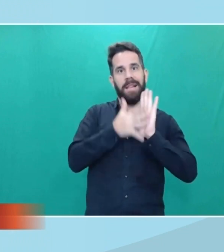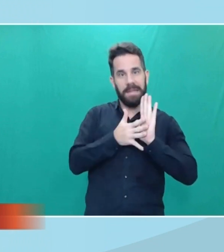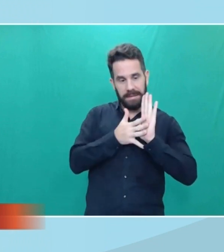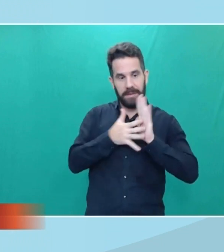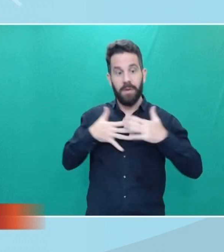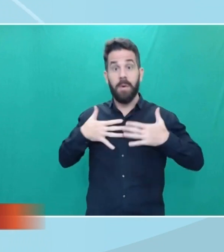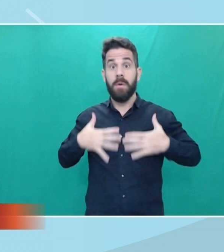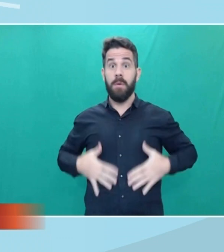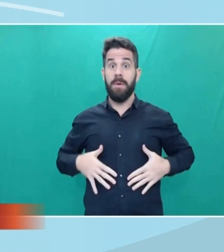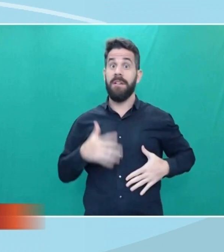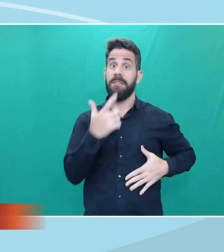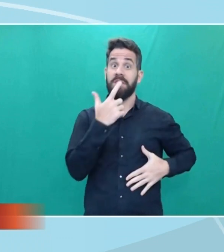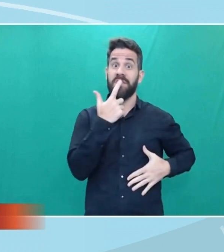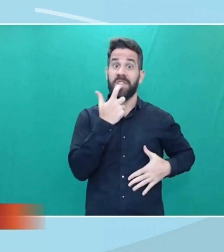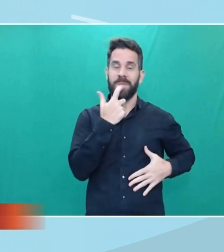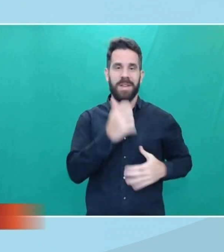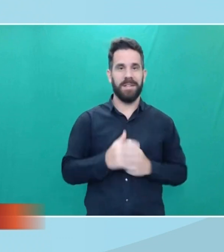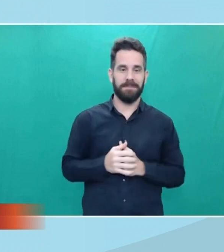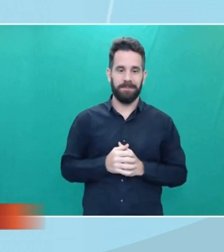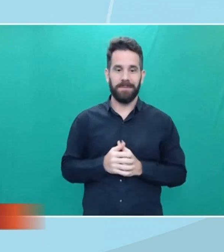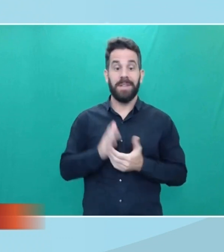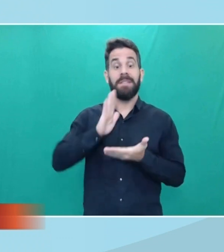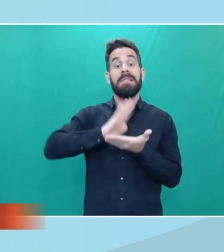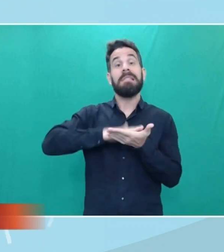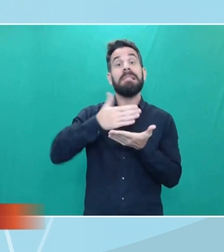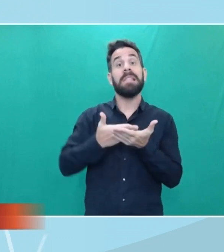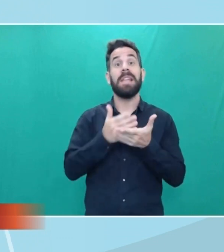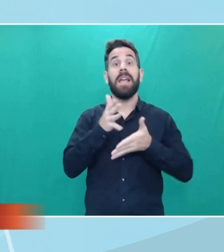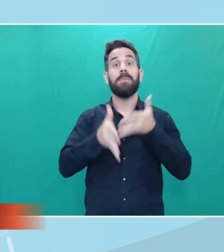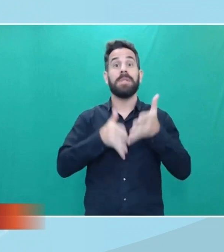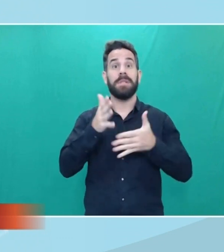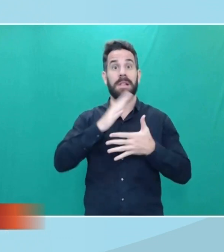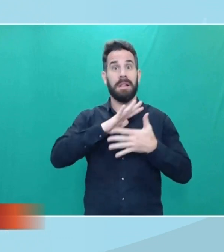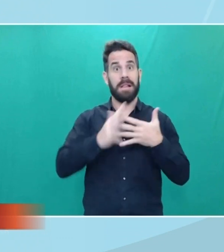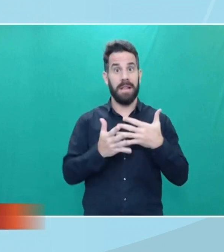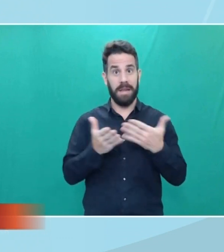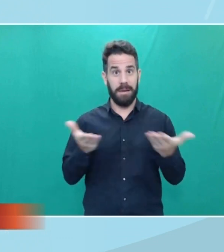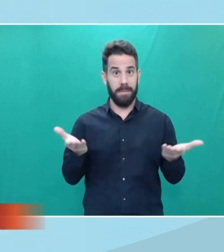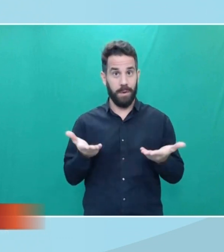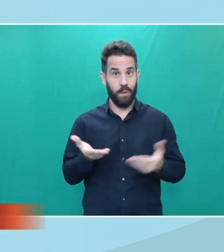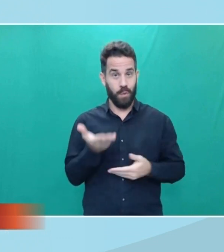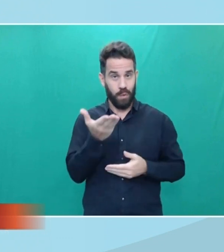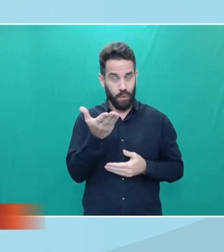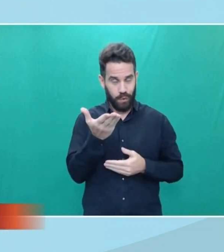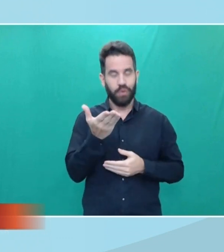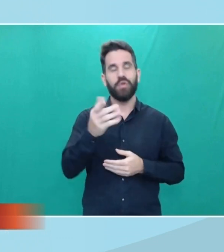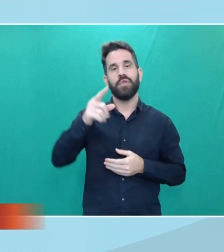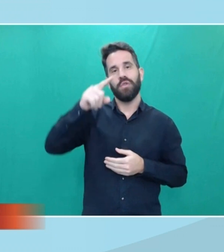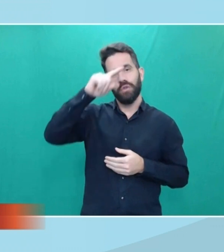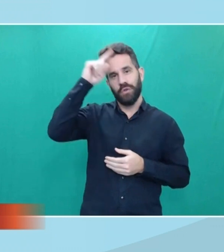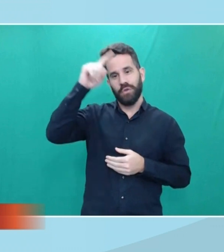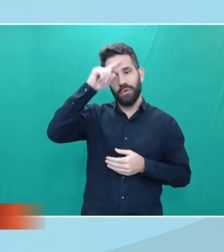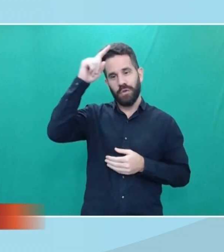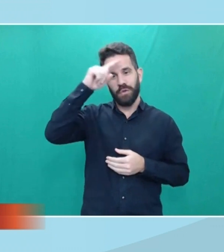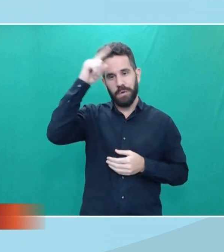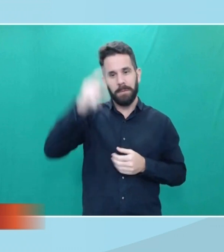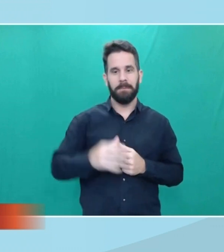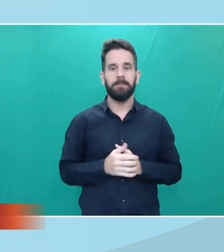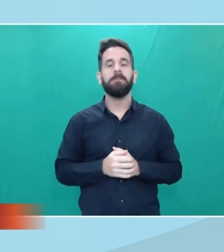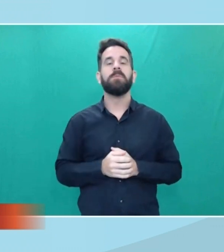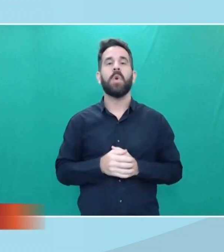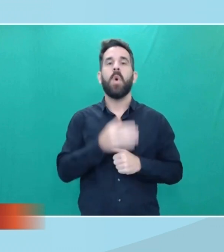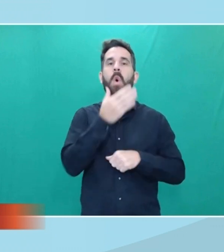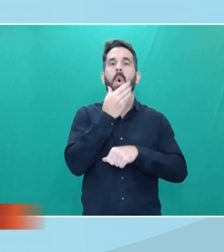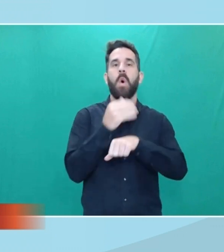vermelha. Quem faz a interpretação para Libras no programa de hoje é o professor Diego Barbosa. Ele é um homem de pele